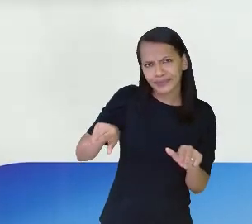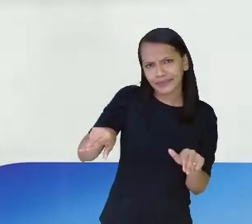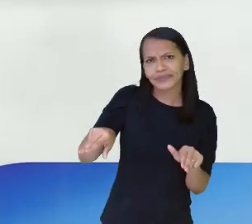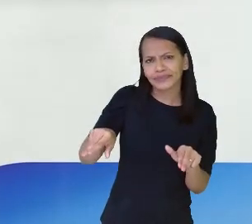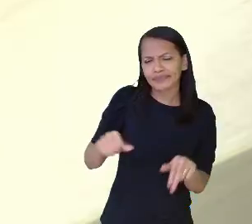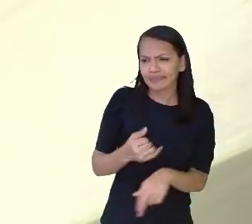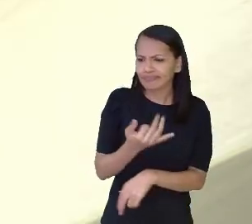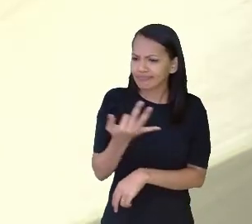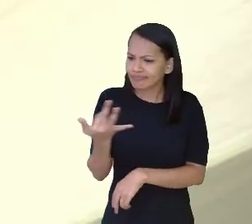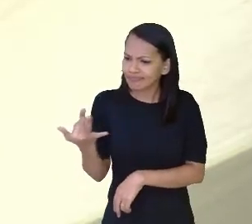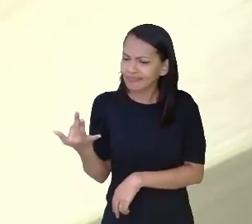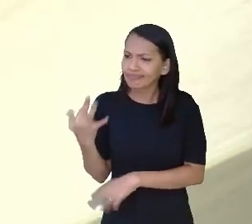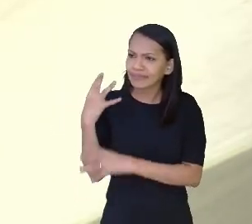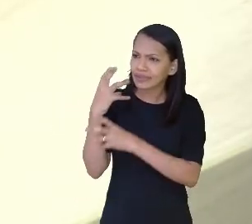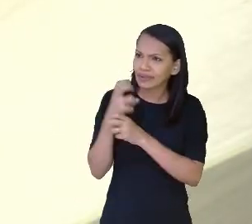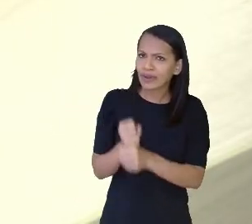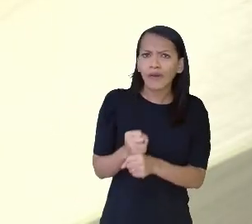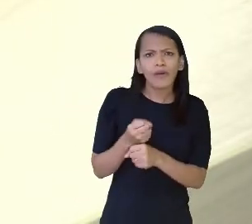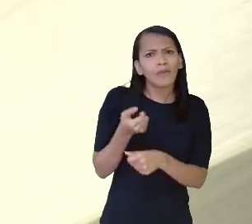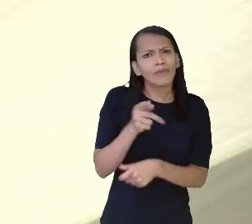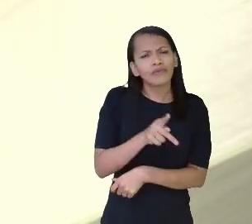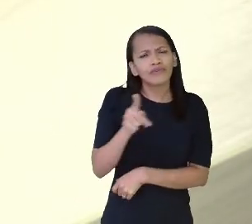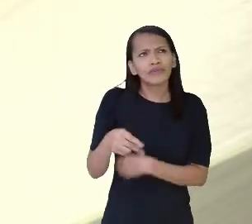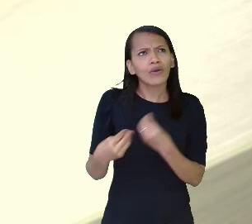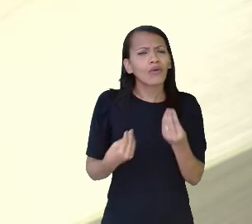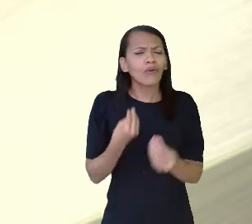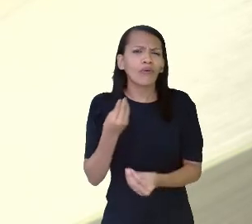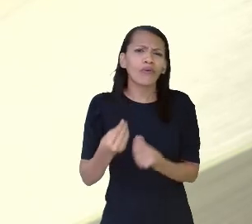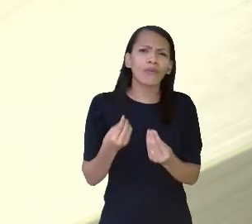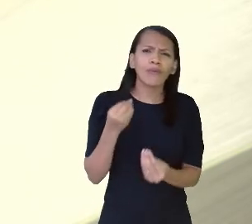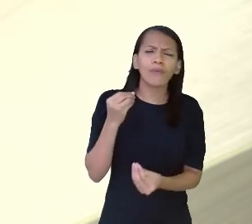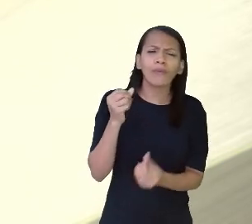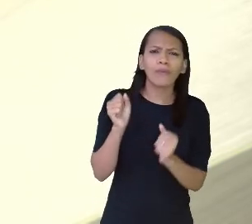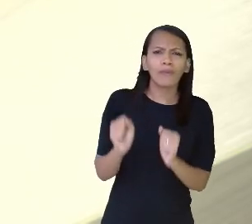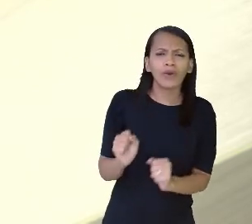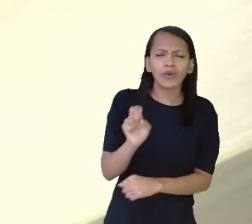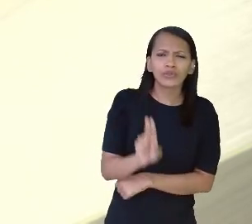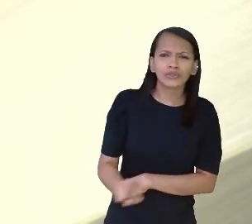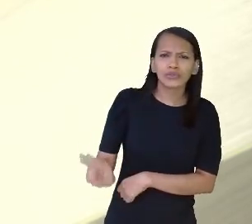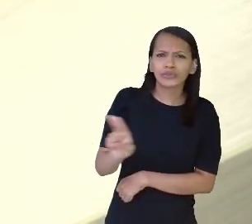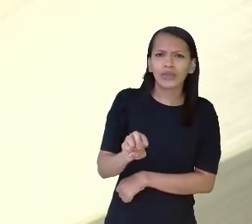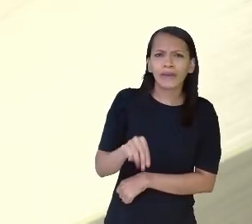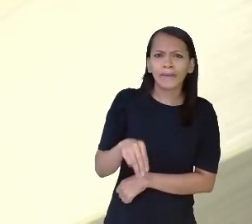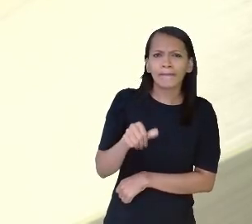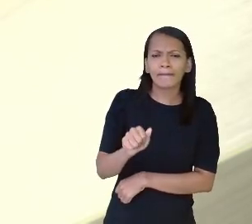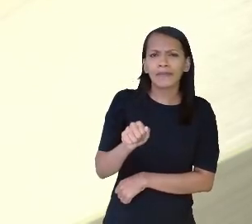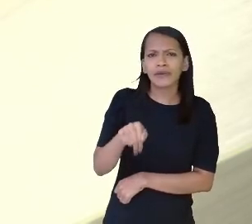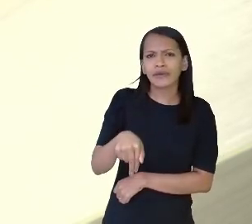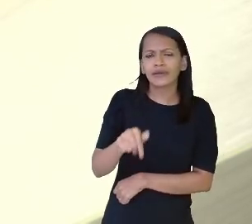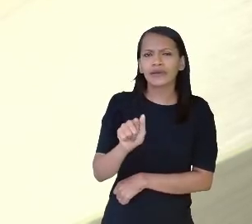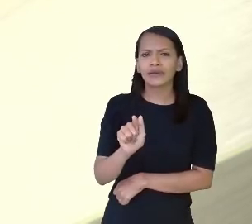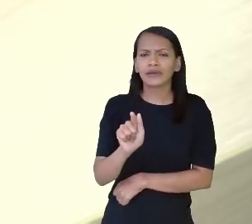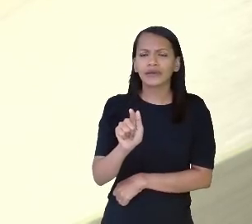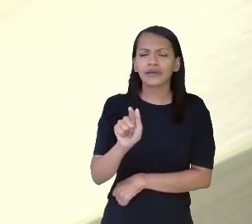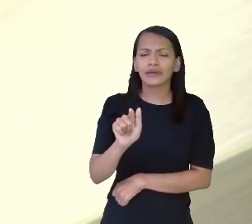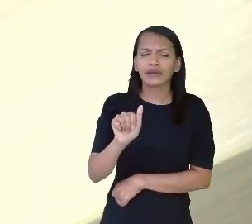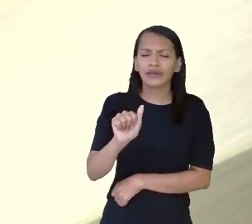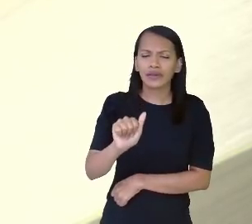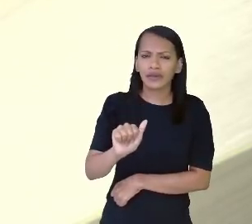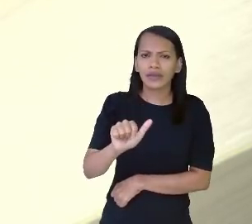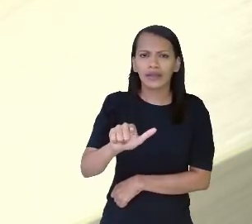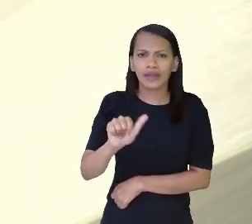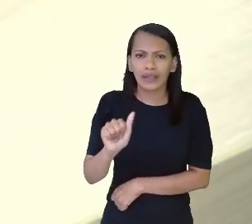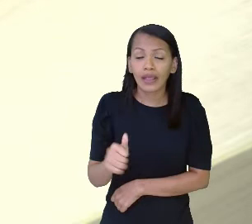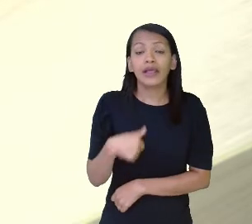de multiplicação. Professora, como a gente pode utilizar a mancala para trabalhar a multiplicação? A gente